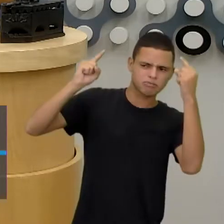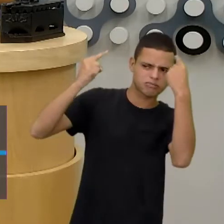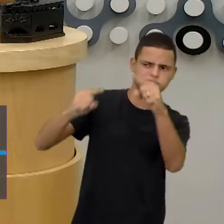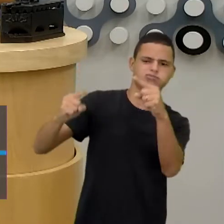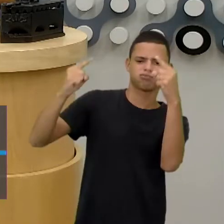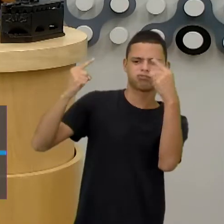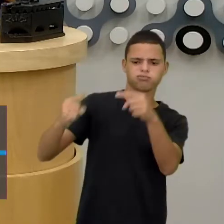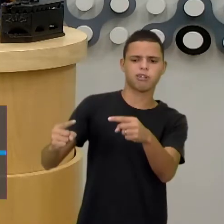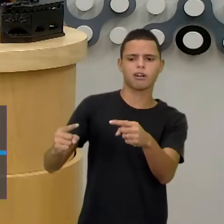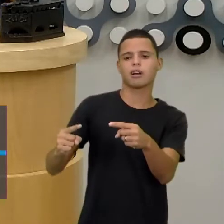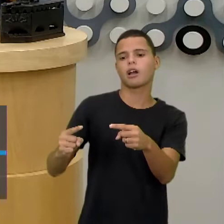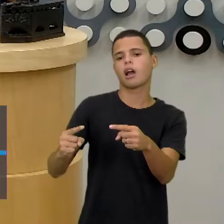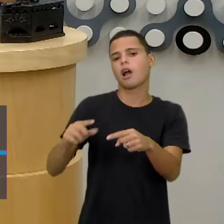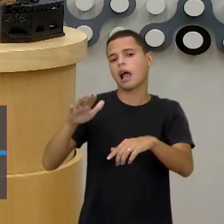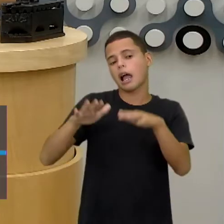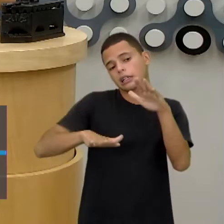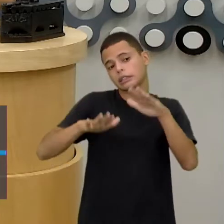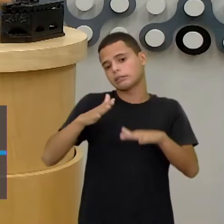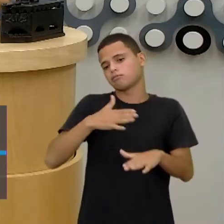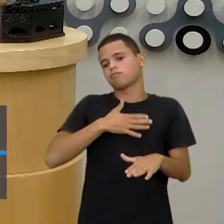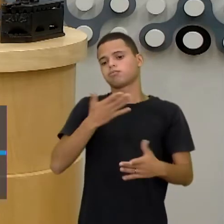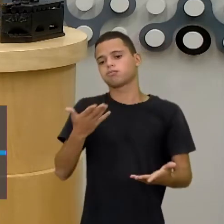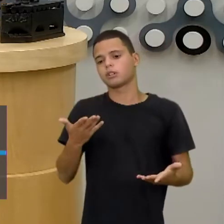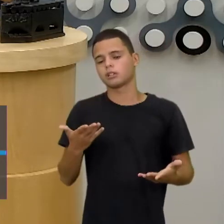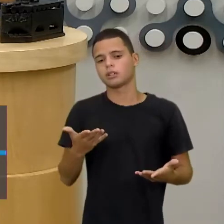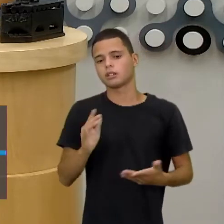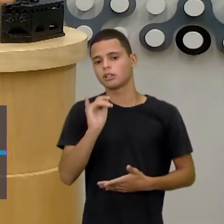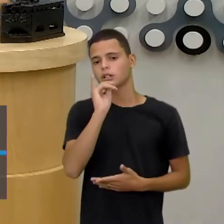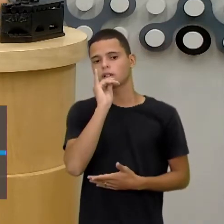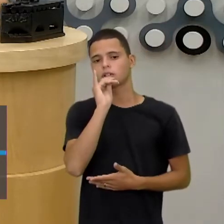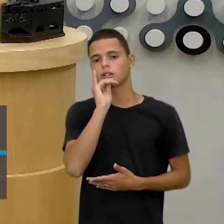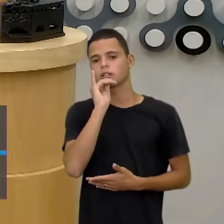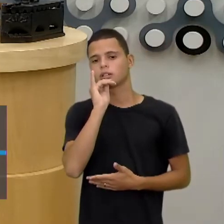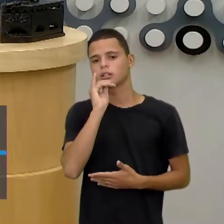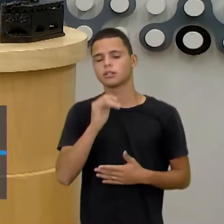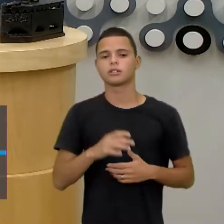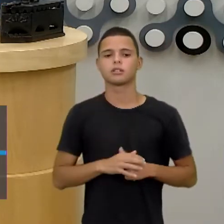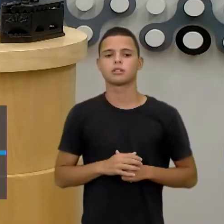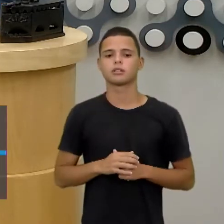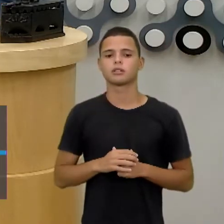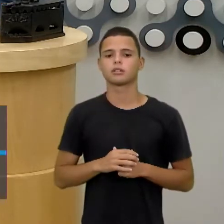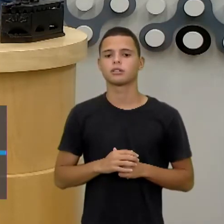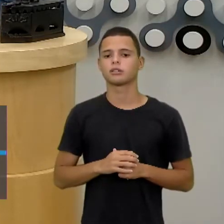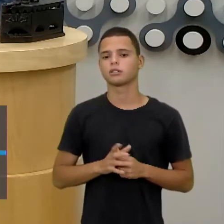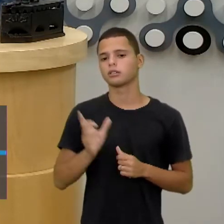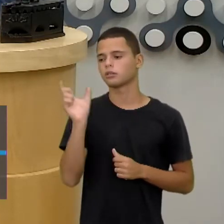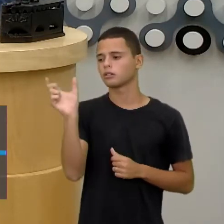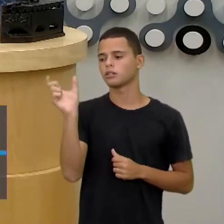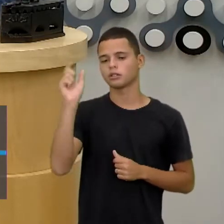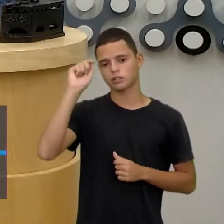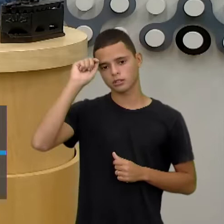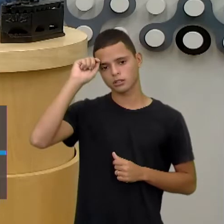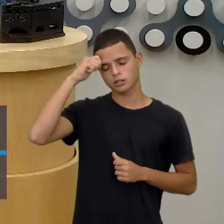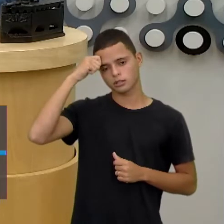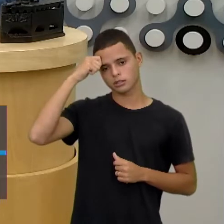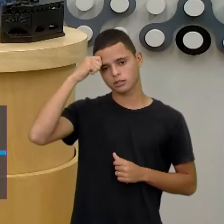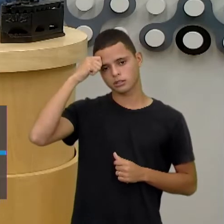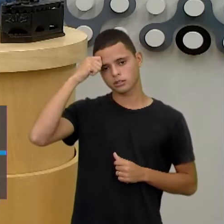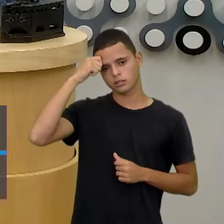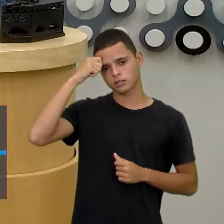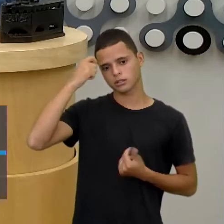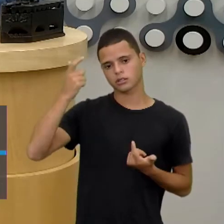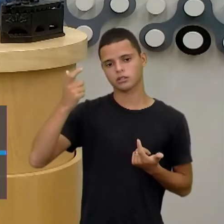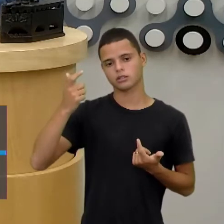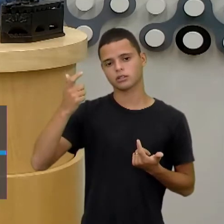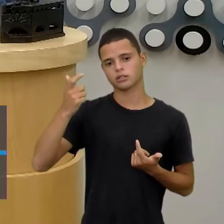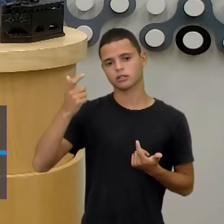o outro, ou às vezes não. Por exemplo, assim, um exemplo, tá? Preto, né? Quando eu posso